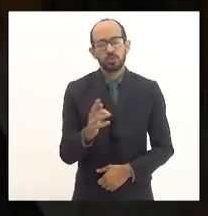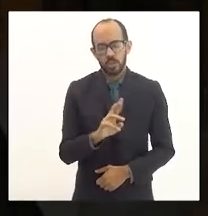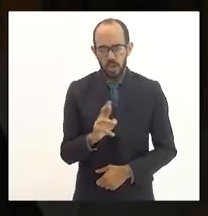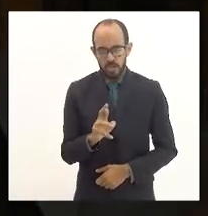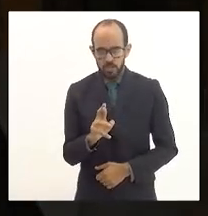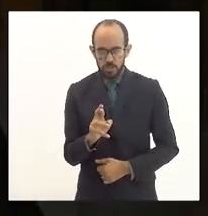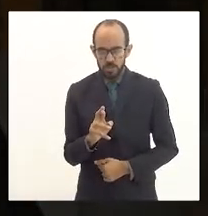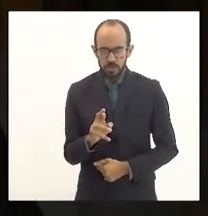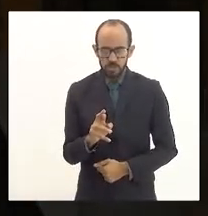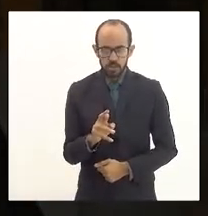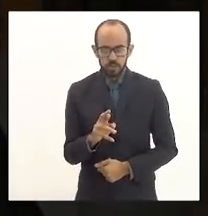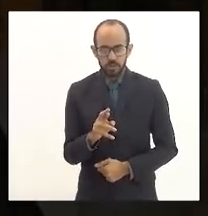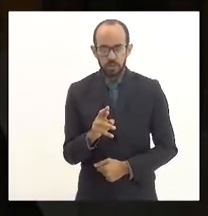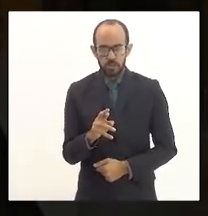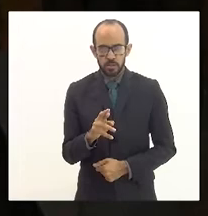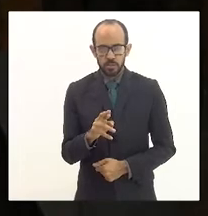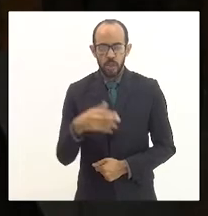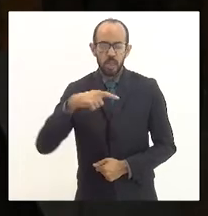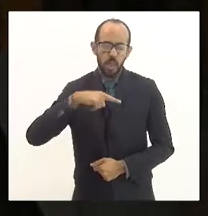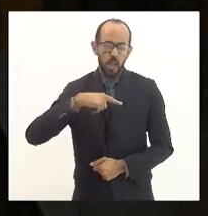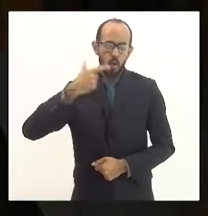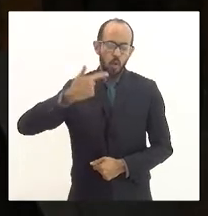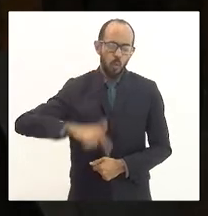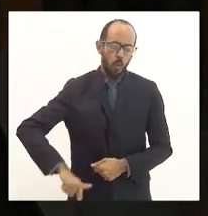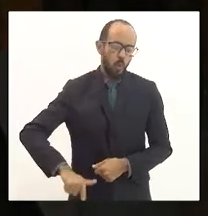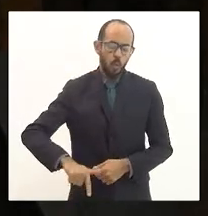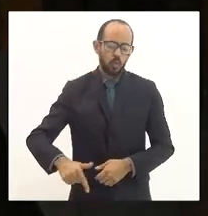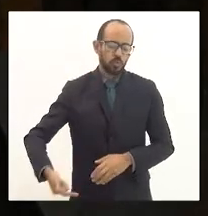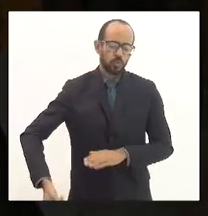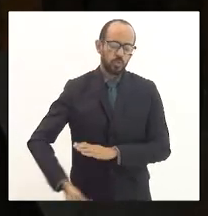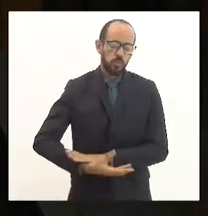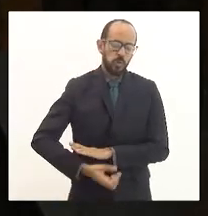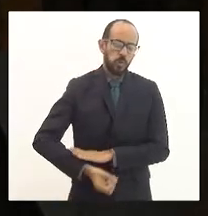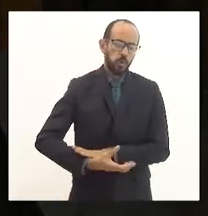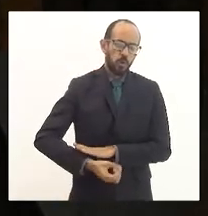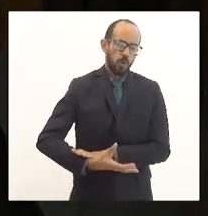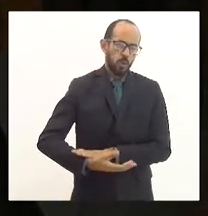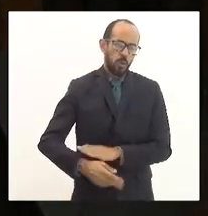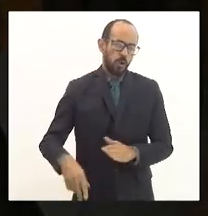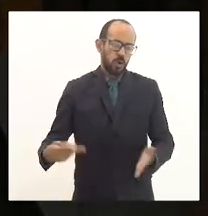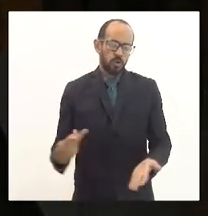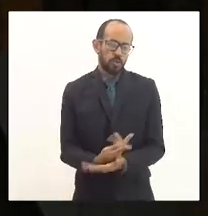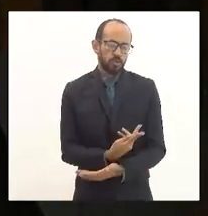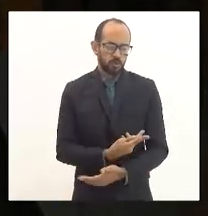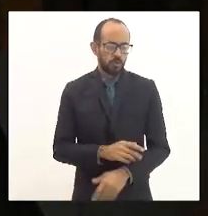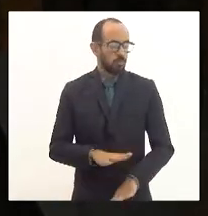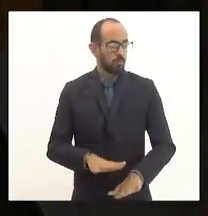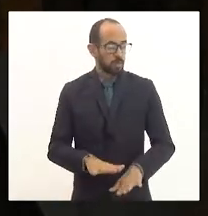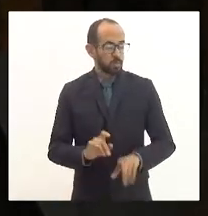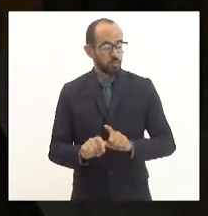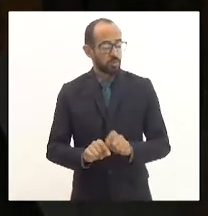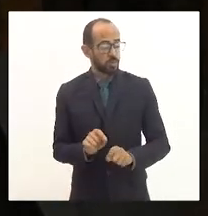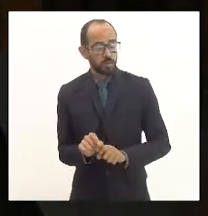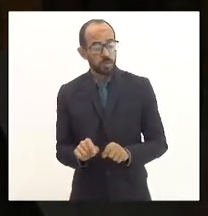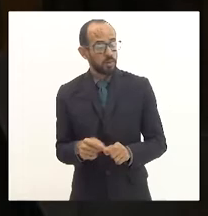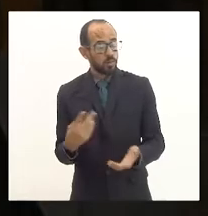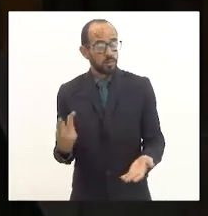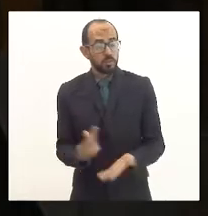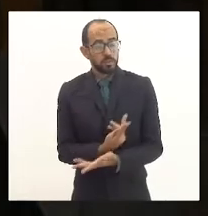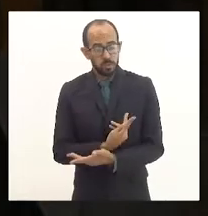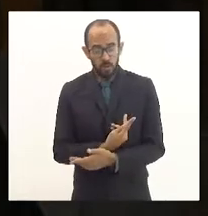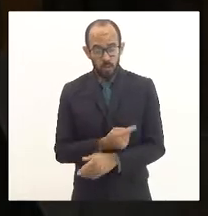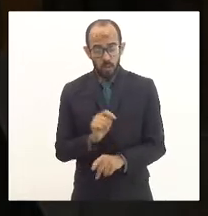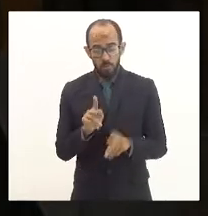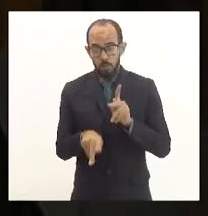tenda Sem contar os outros superfaturamento daquele município mas o que deixou a população